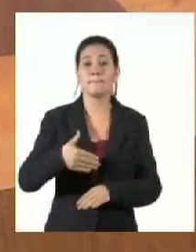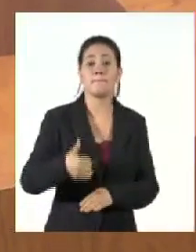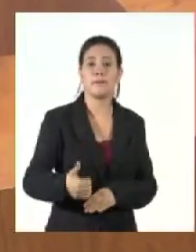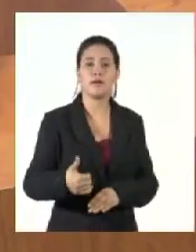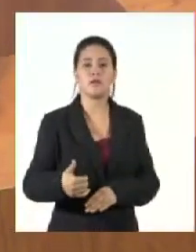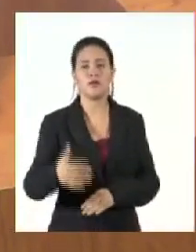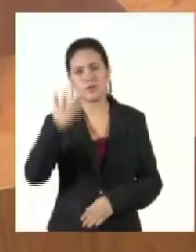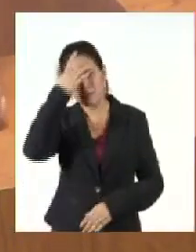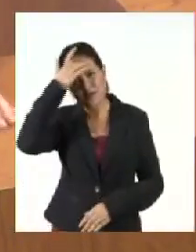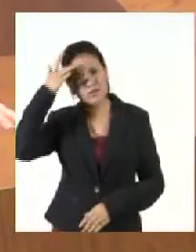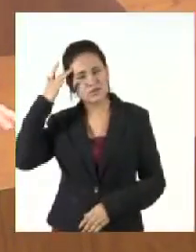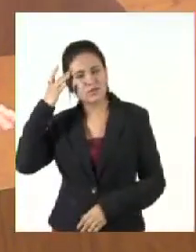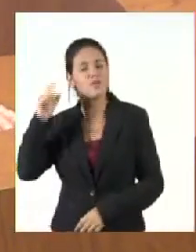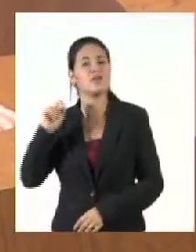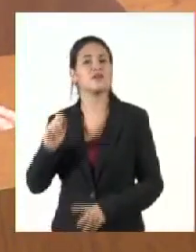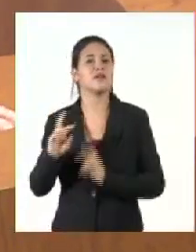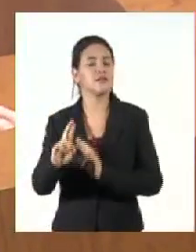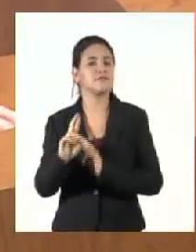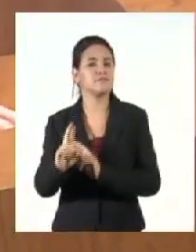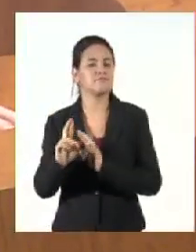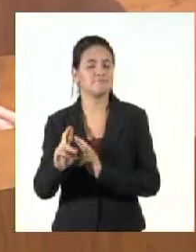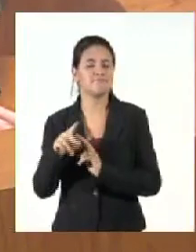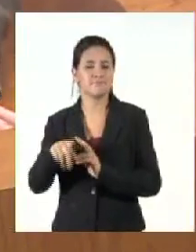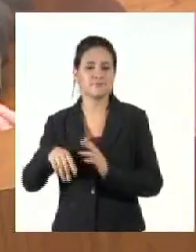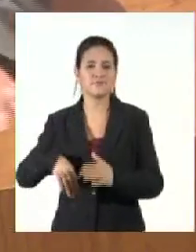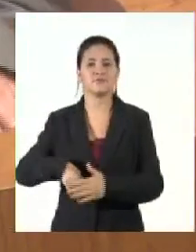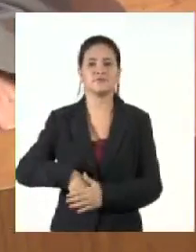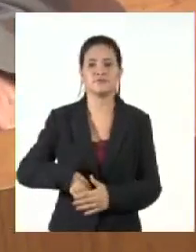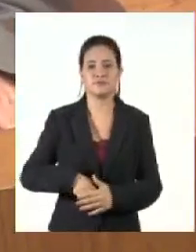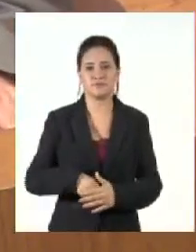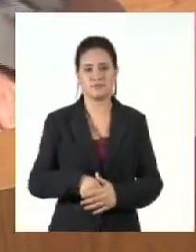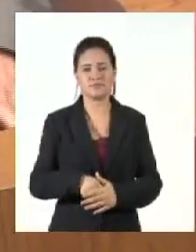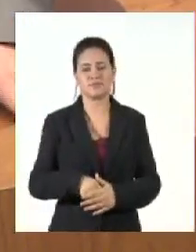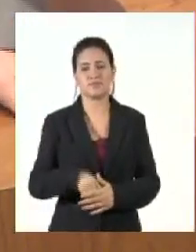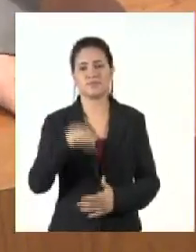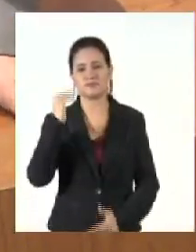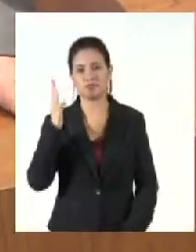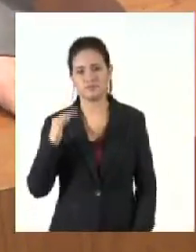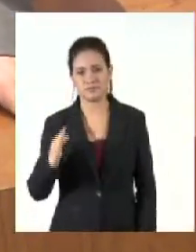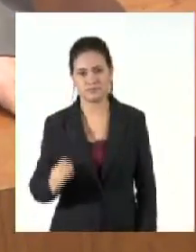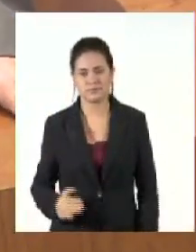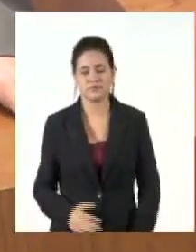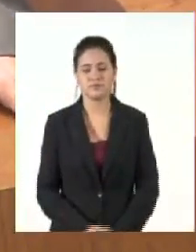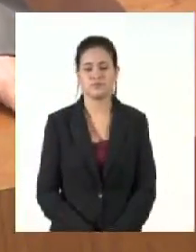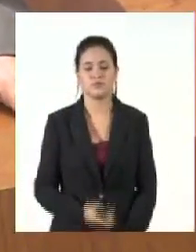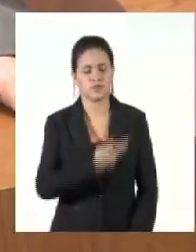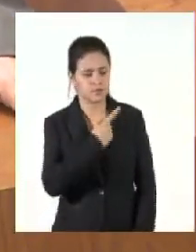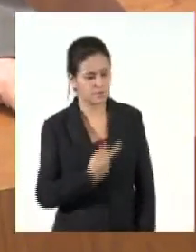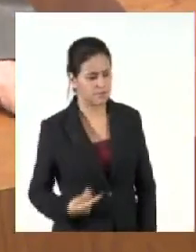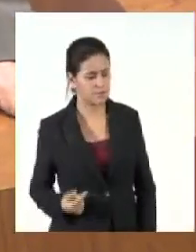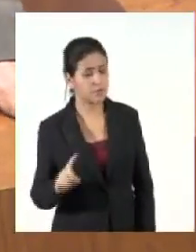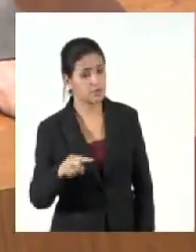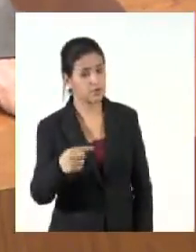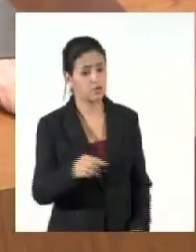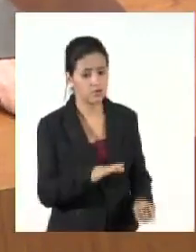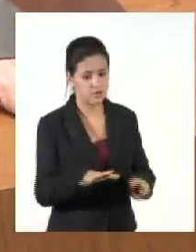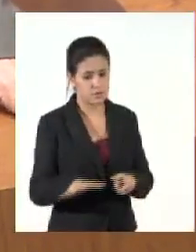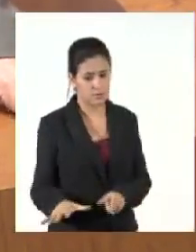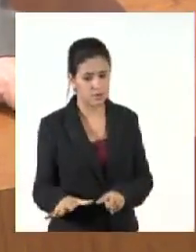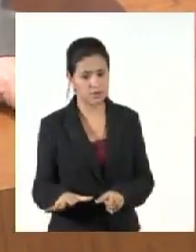brasileiro. Senhor presidente, eu vou, essa semana, ainda na próxima semana, sair do futebol